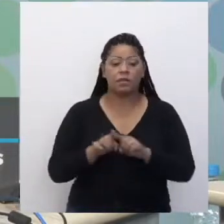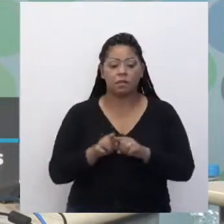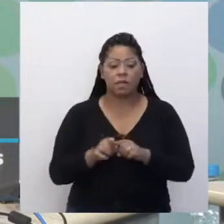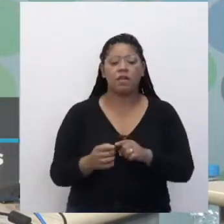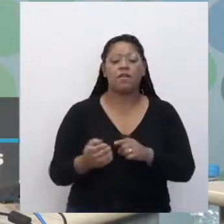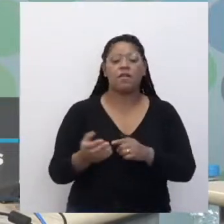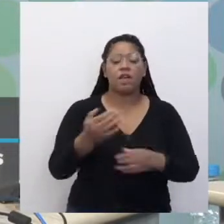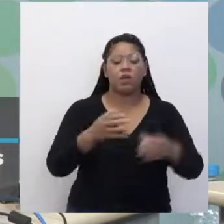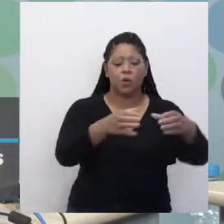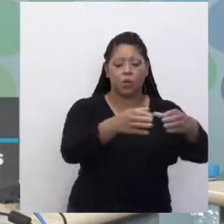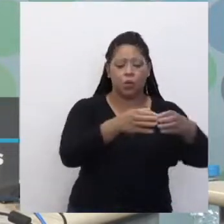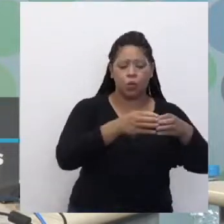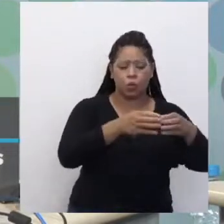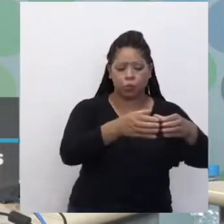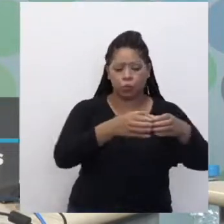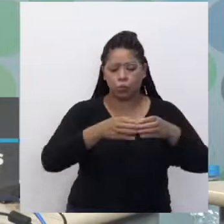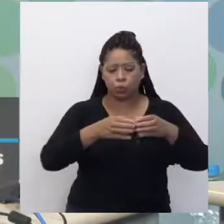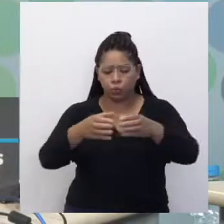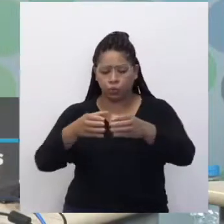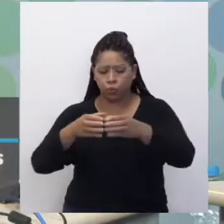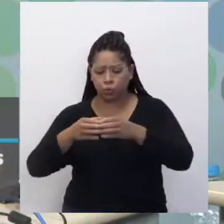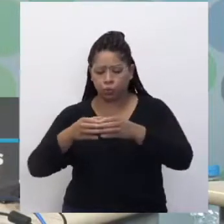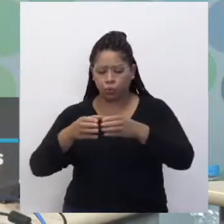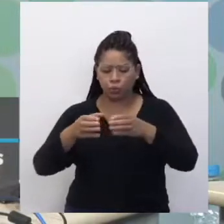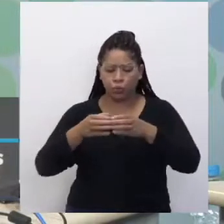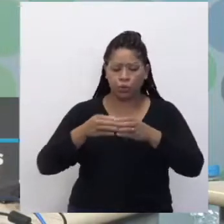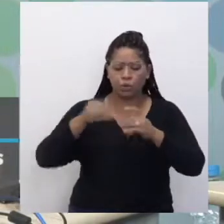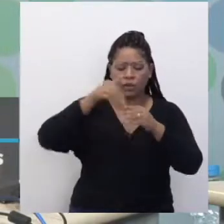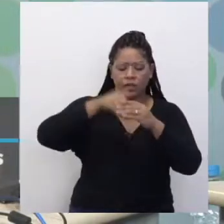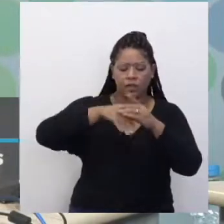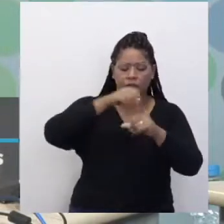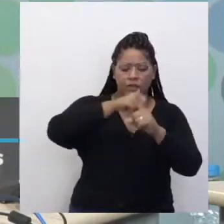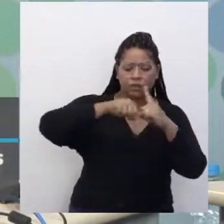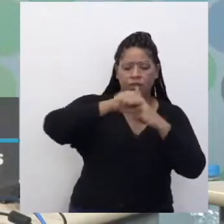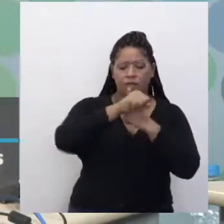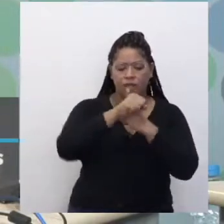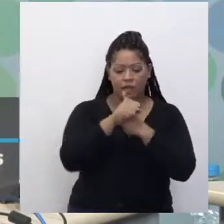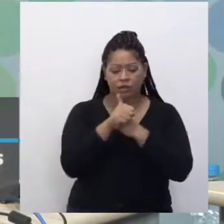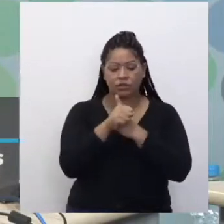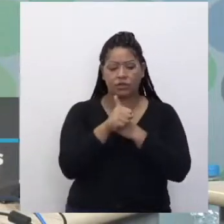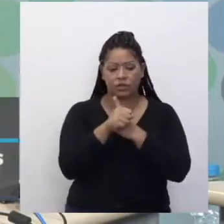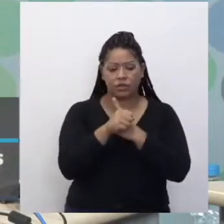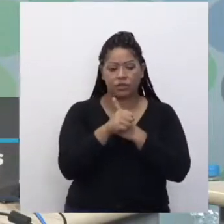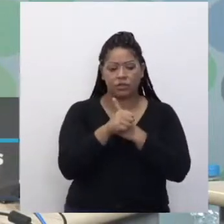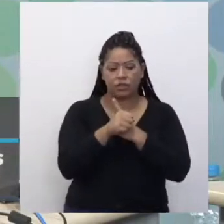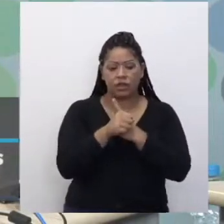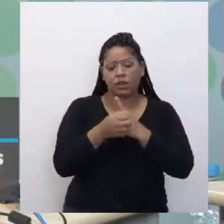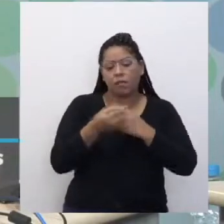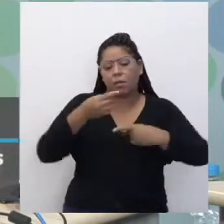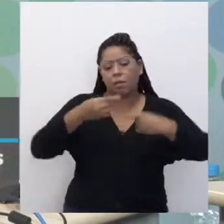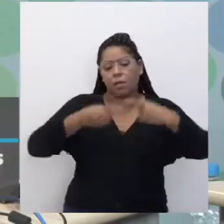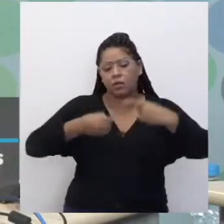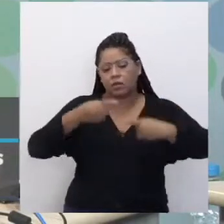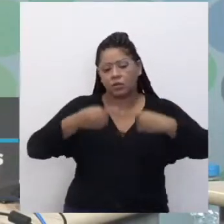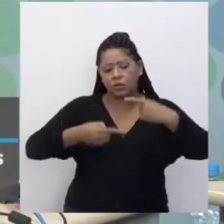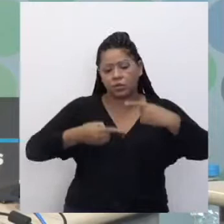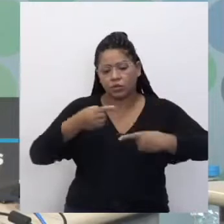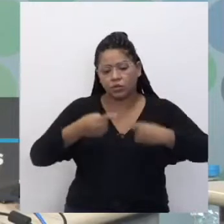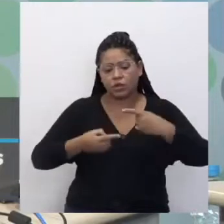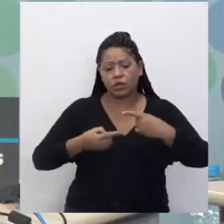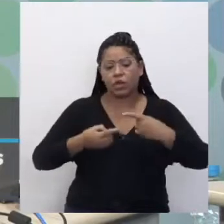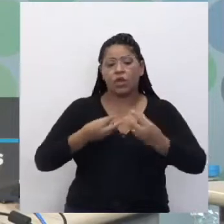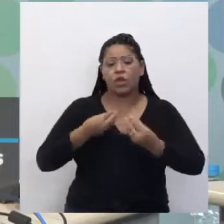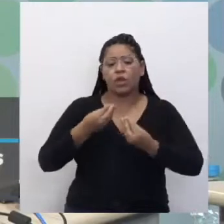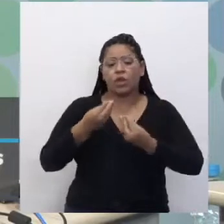outros pontos de tensão entre agentes sociais da Europa naquele momento, como a questão das tensões, dos atritos